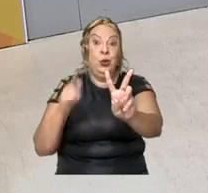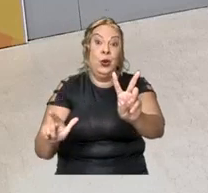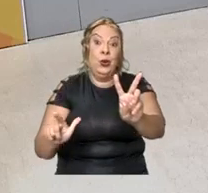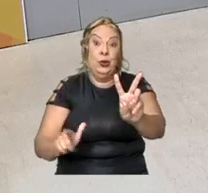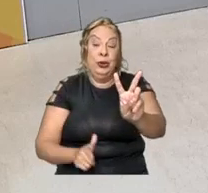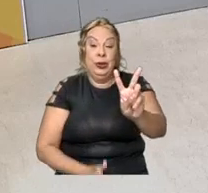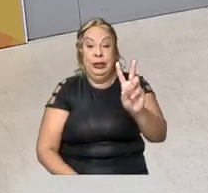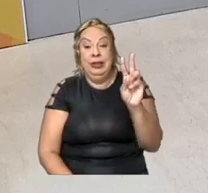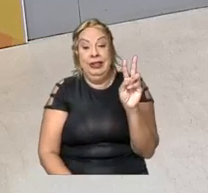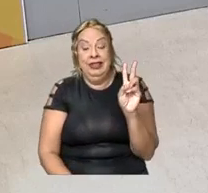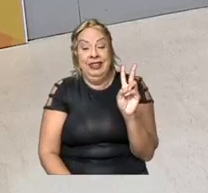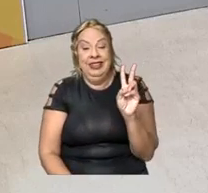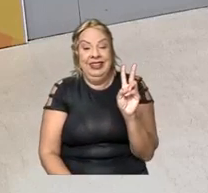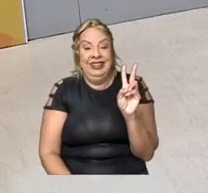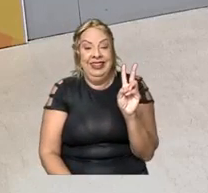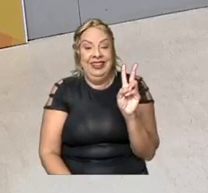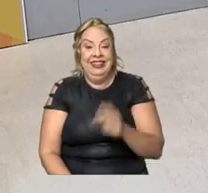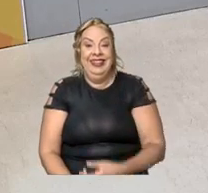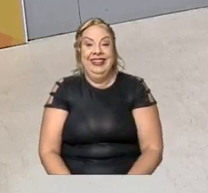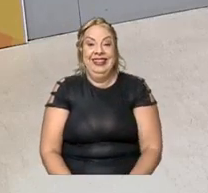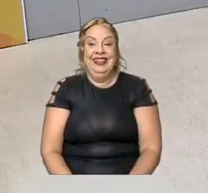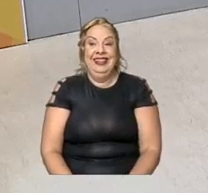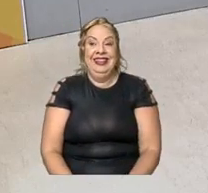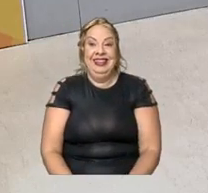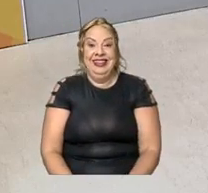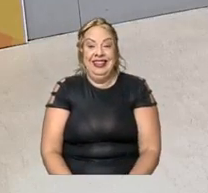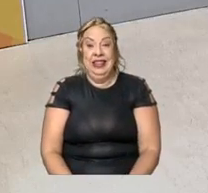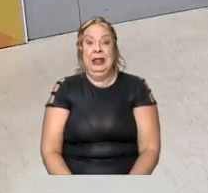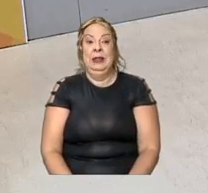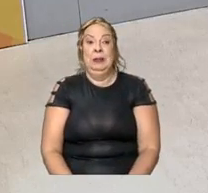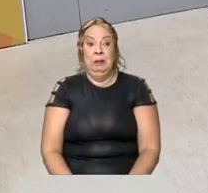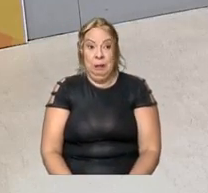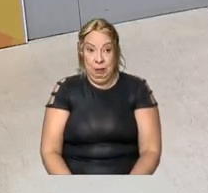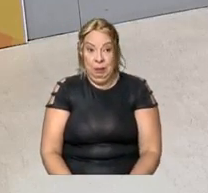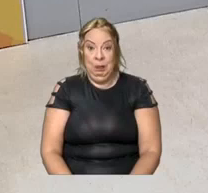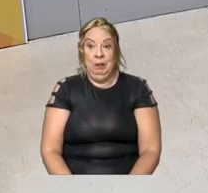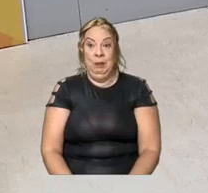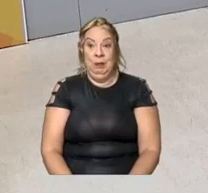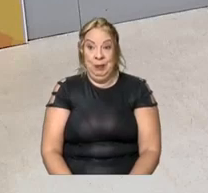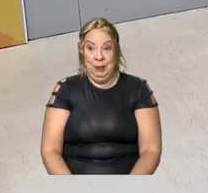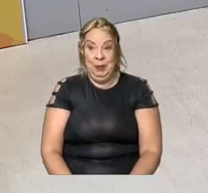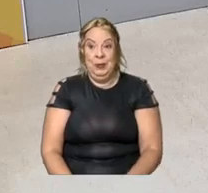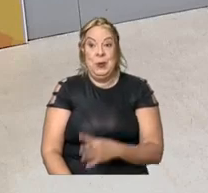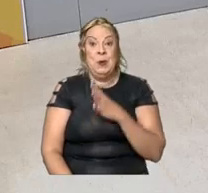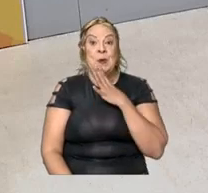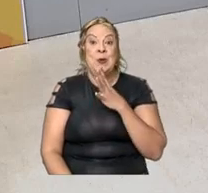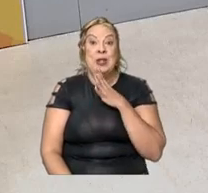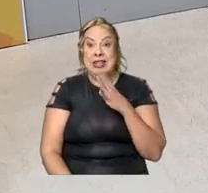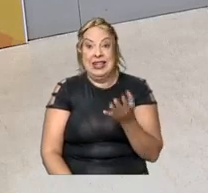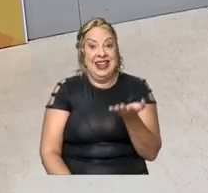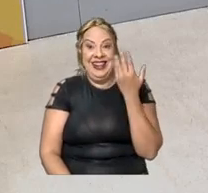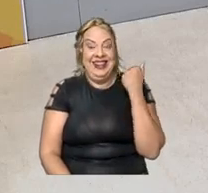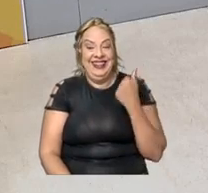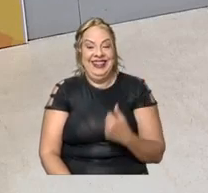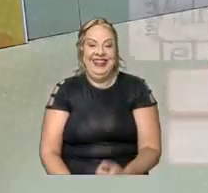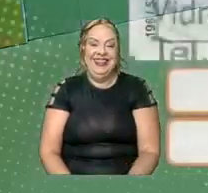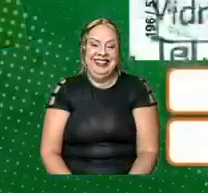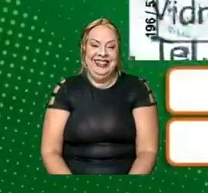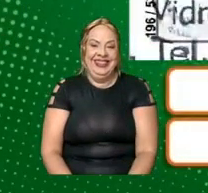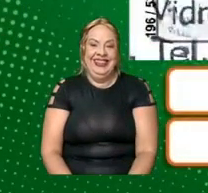Mais uma dupla! Menino, mais uma dupla! Vamos saber! Olha